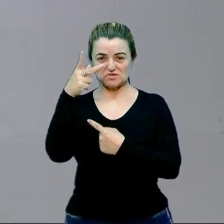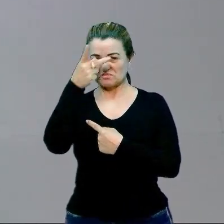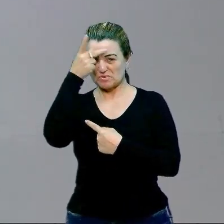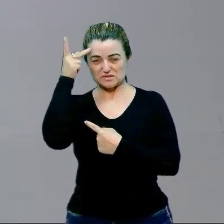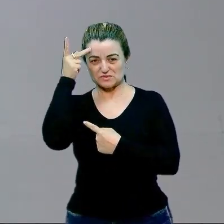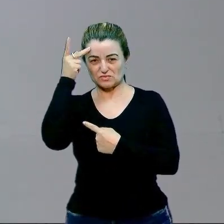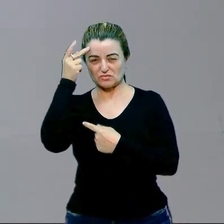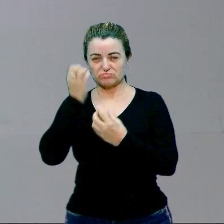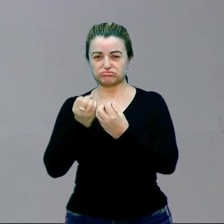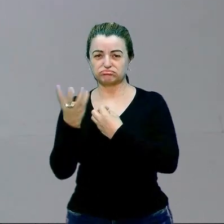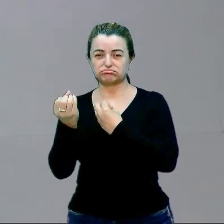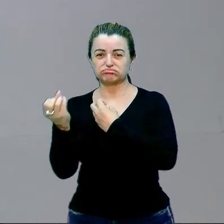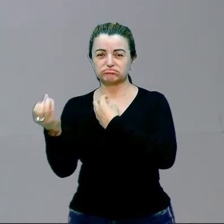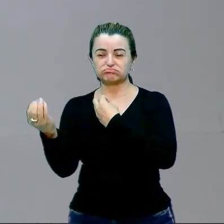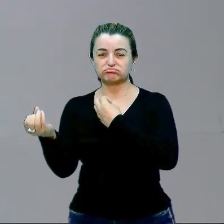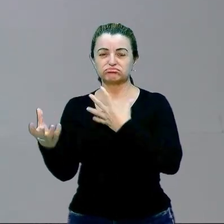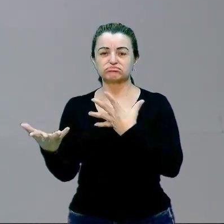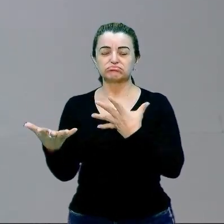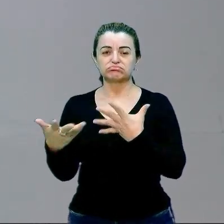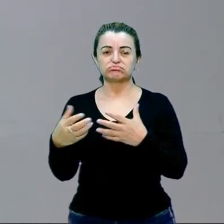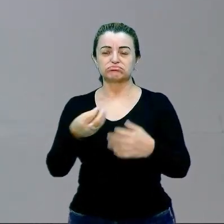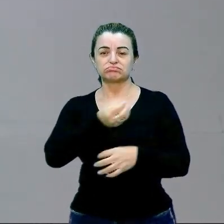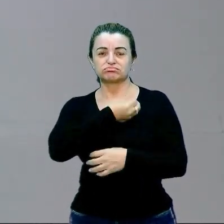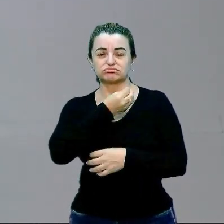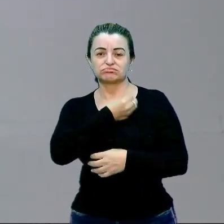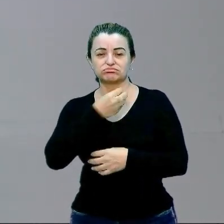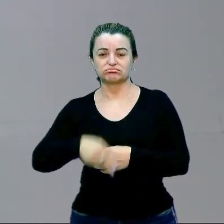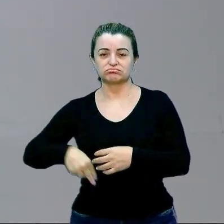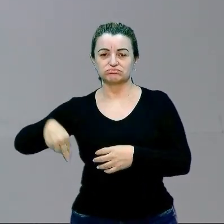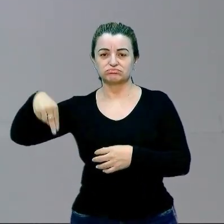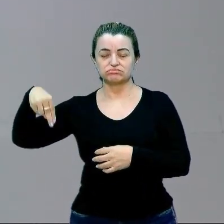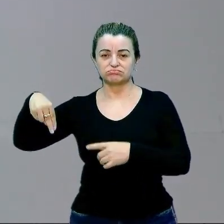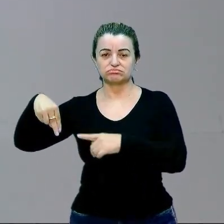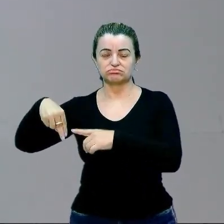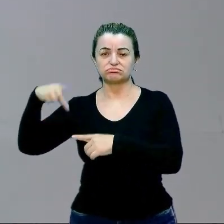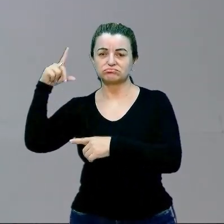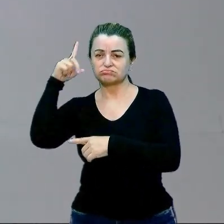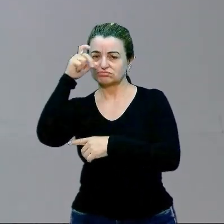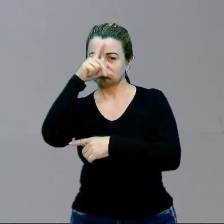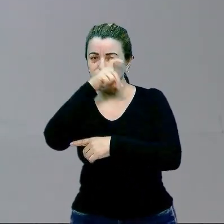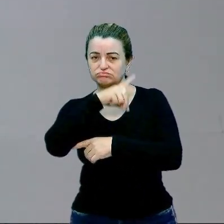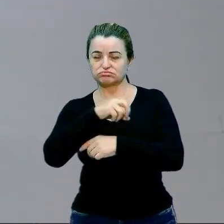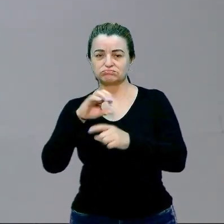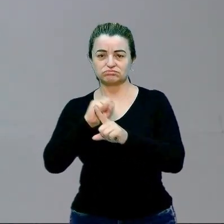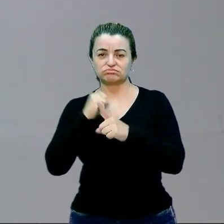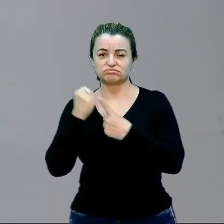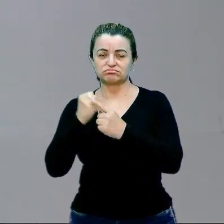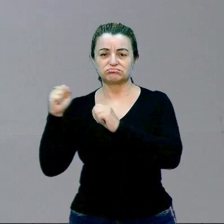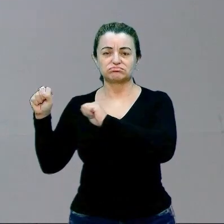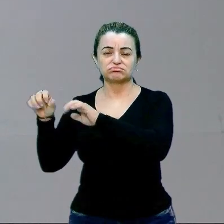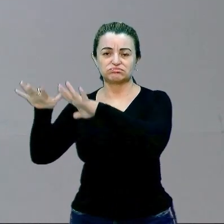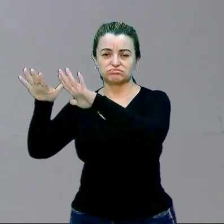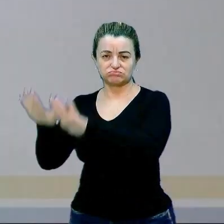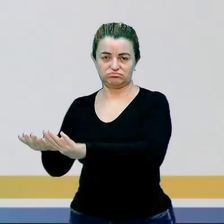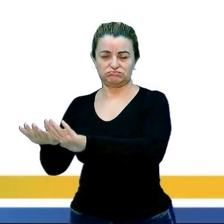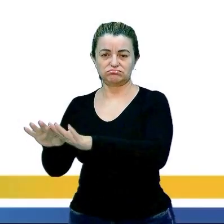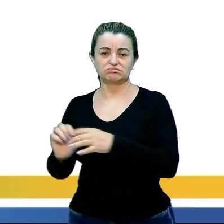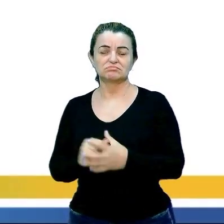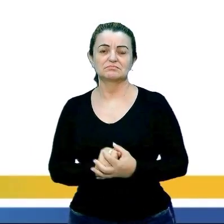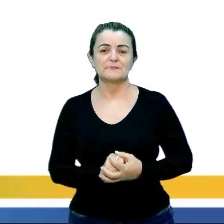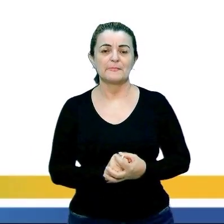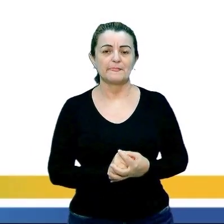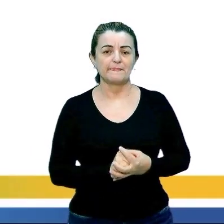quer dizer, a vida deles no Nordeste, a mazela social que eles estão inseridas ali naquele contexto.